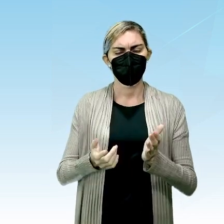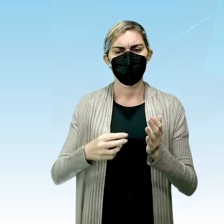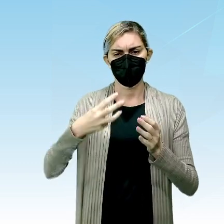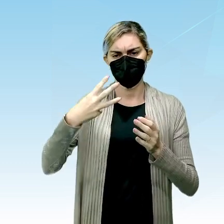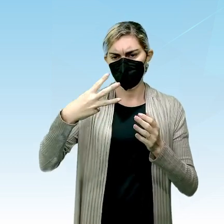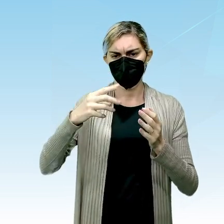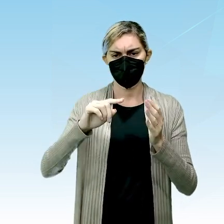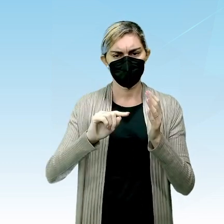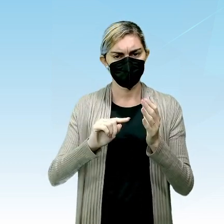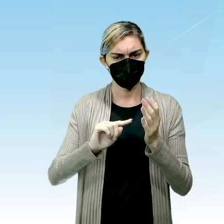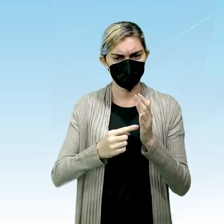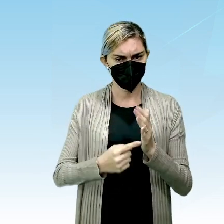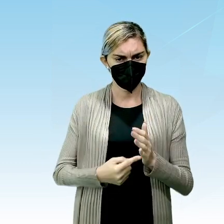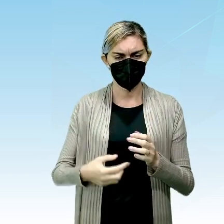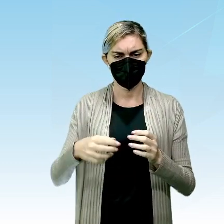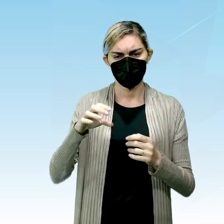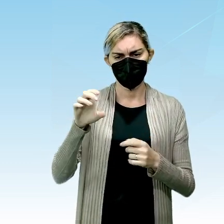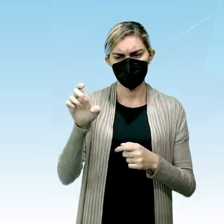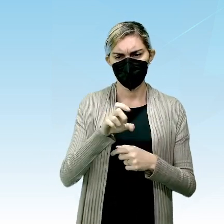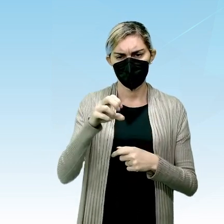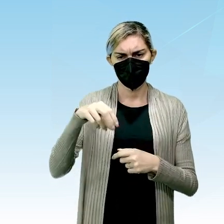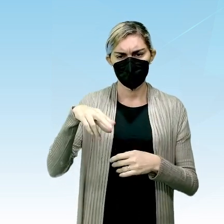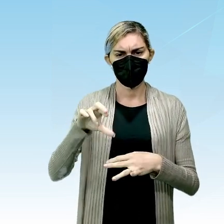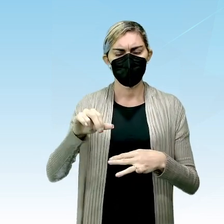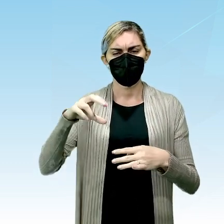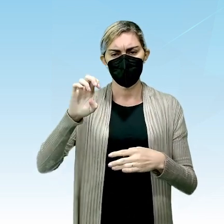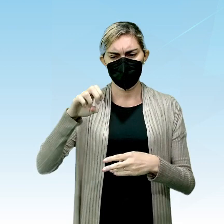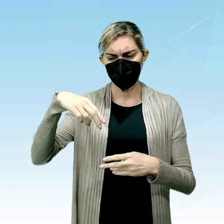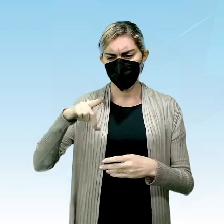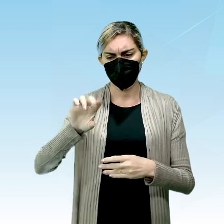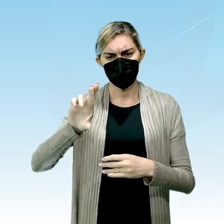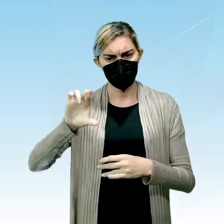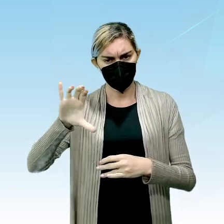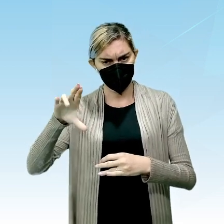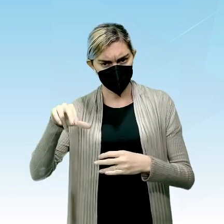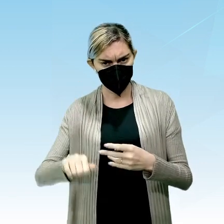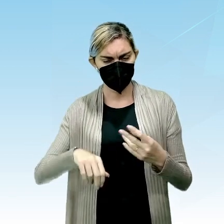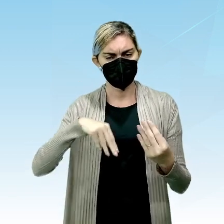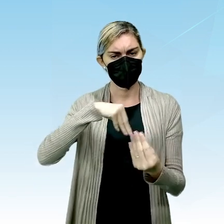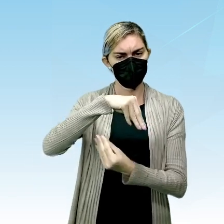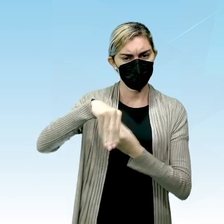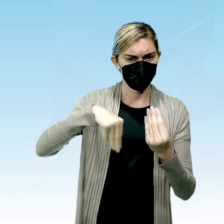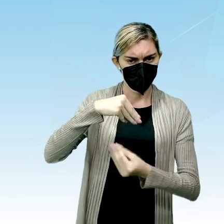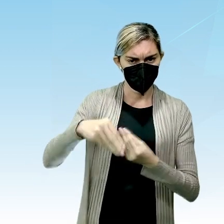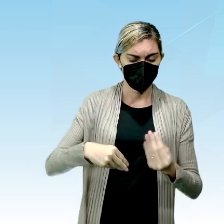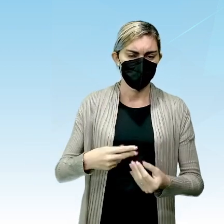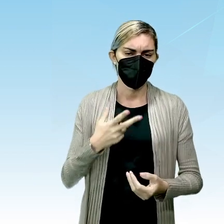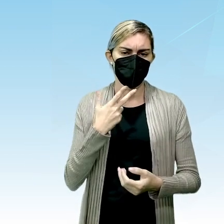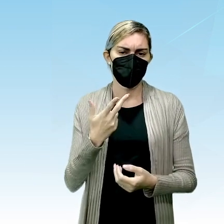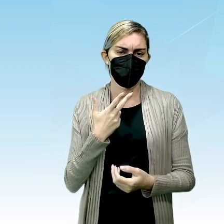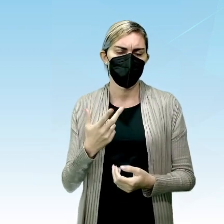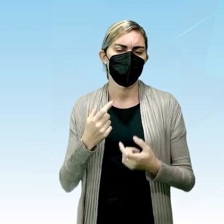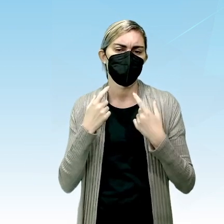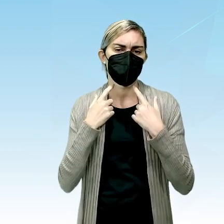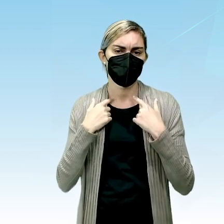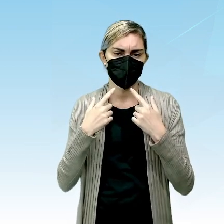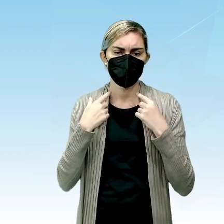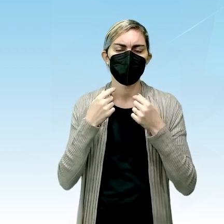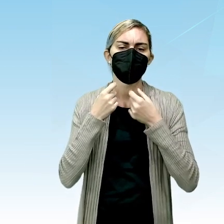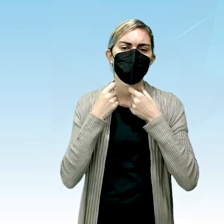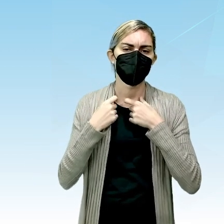três tipos: exócrinas, endócrinas e mistas. Quando se fala das glândulas que